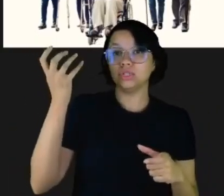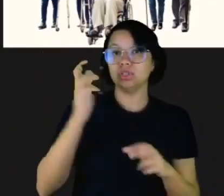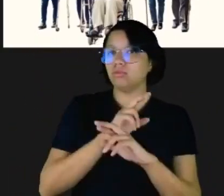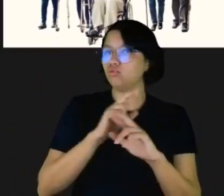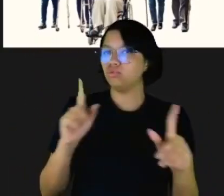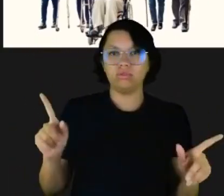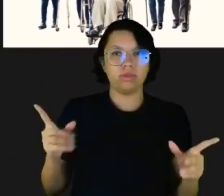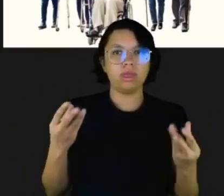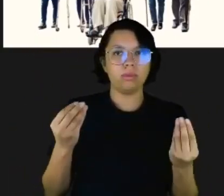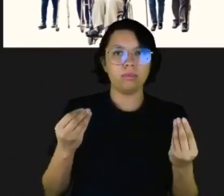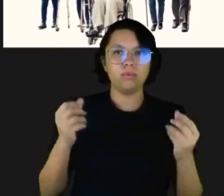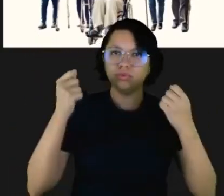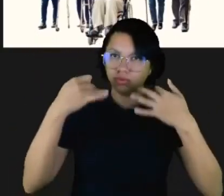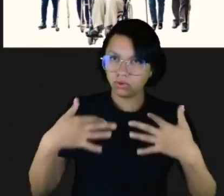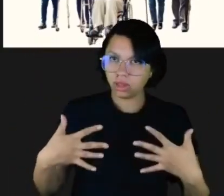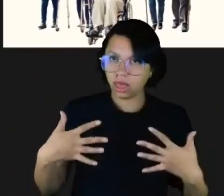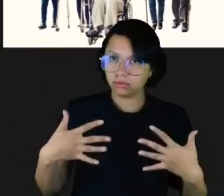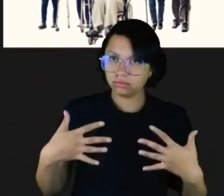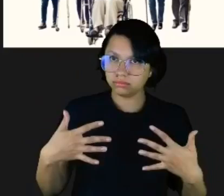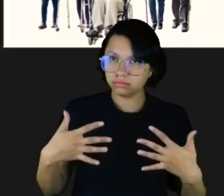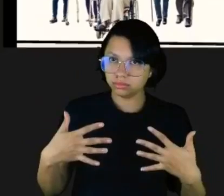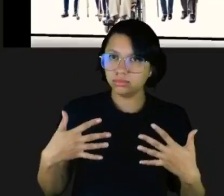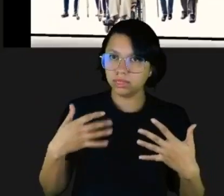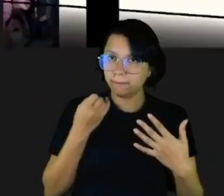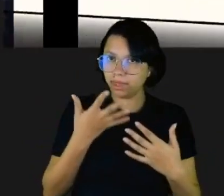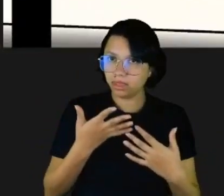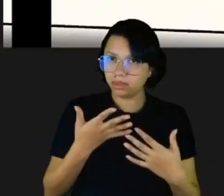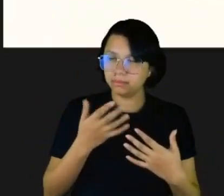outro. Ficou bem claro isso? Ok?